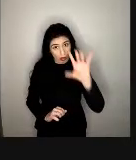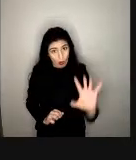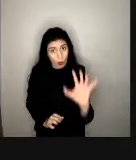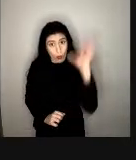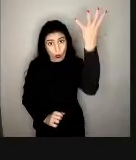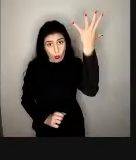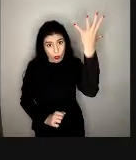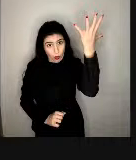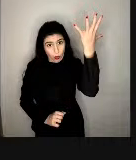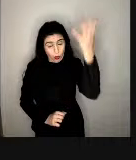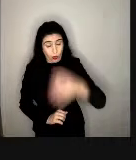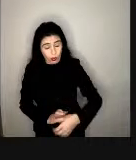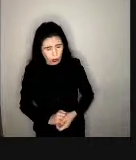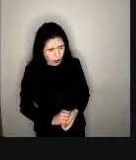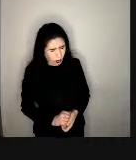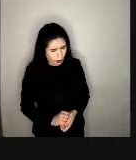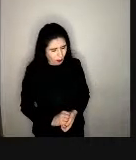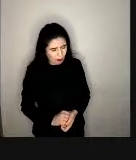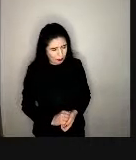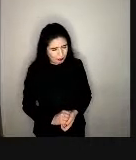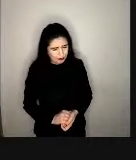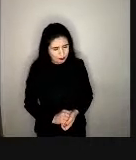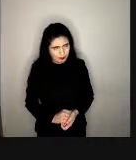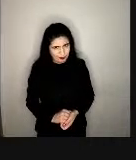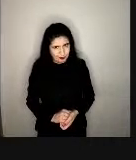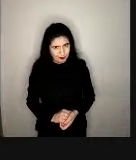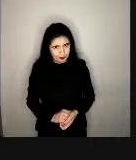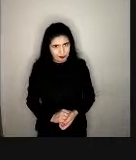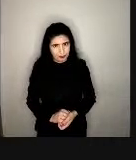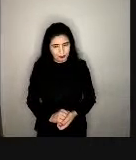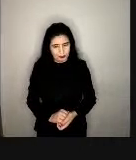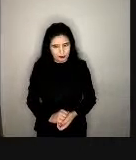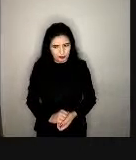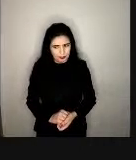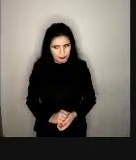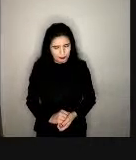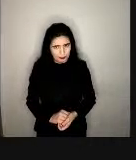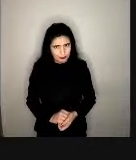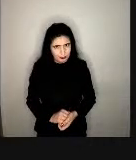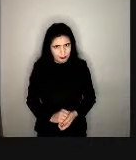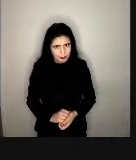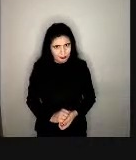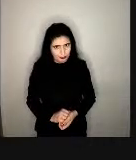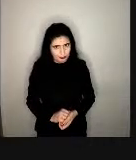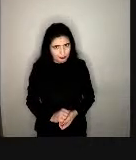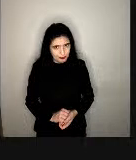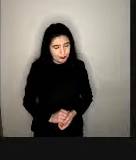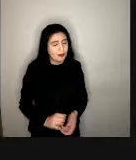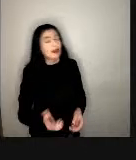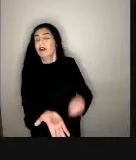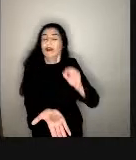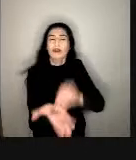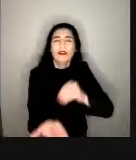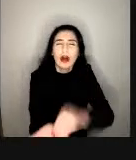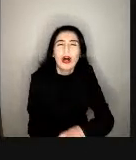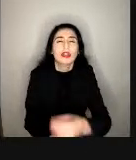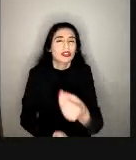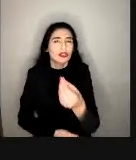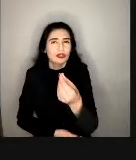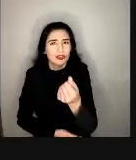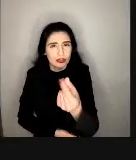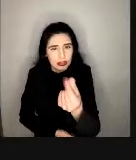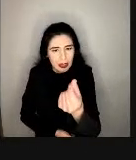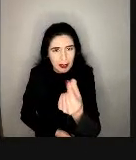era de uma classe bem baixa, mas com poucos recursos, vamos dizer assim, né? Mas